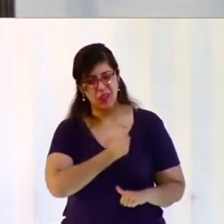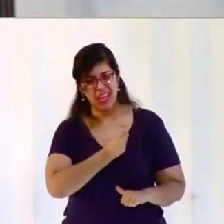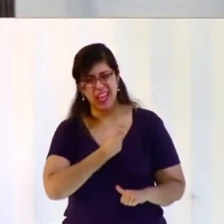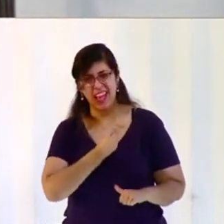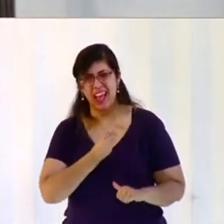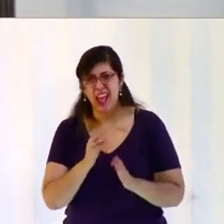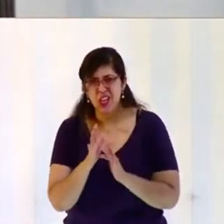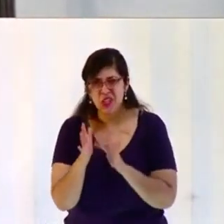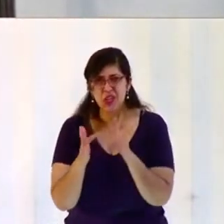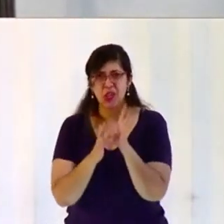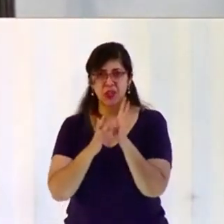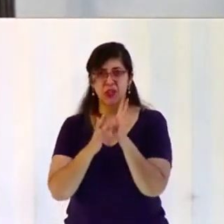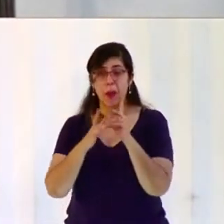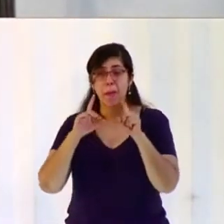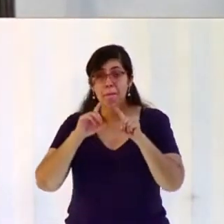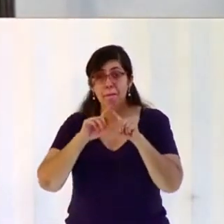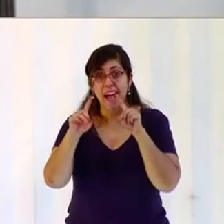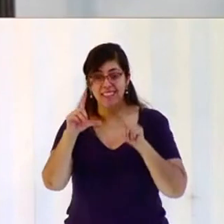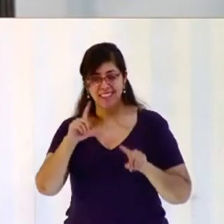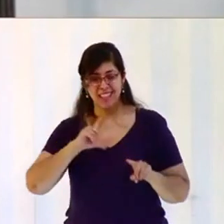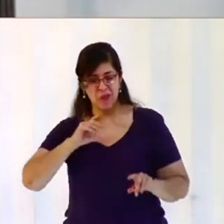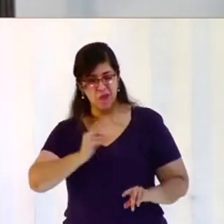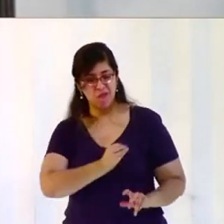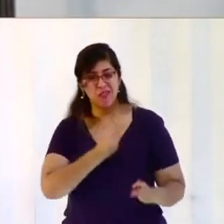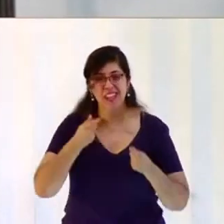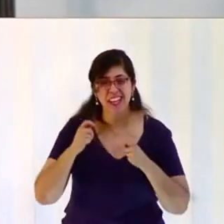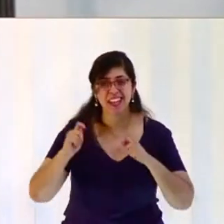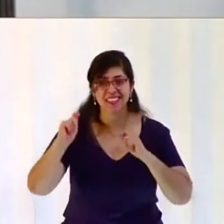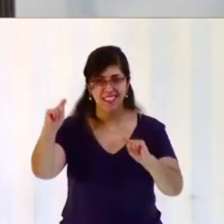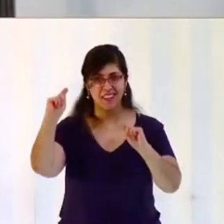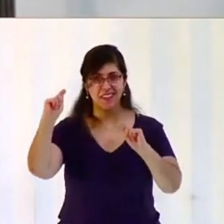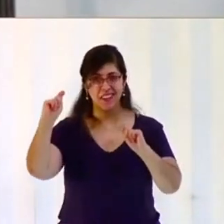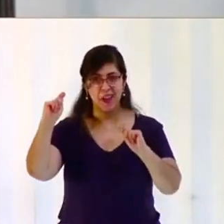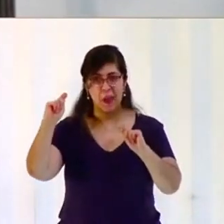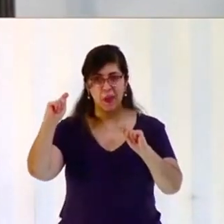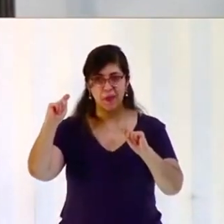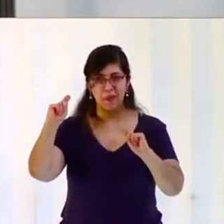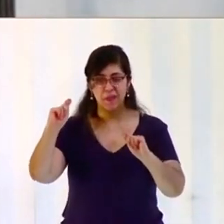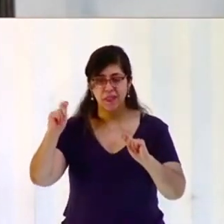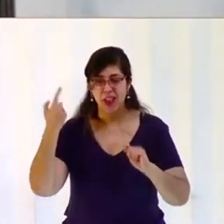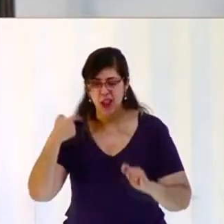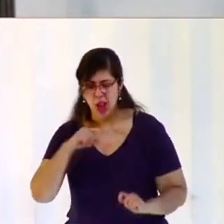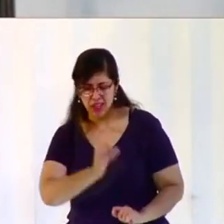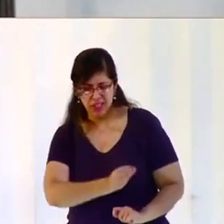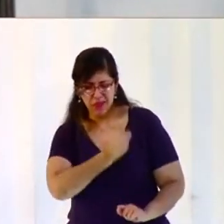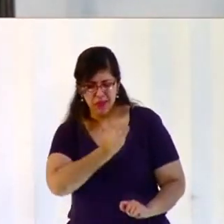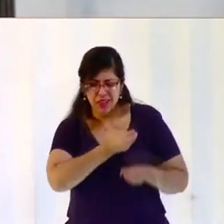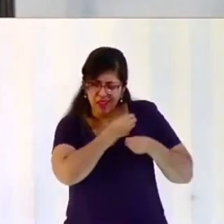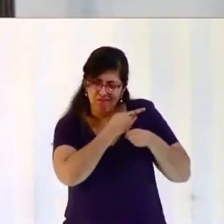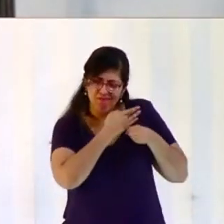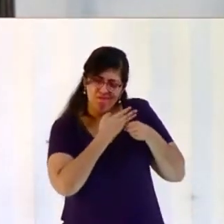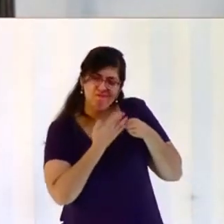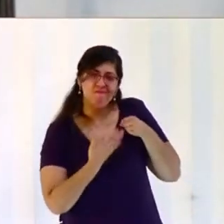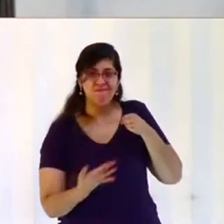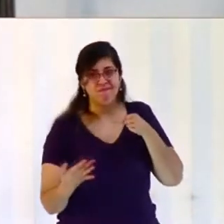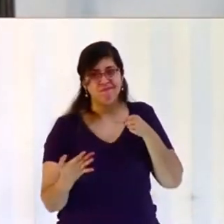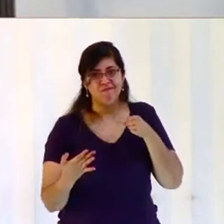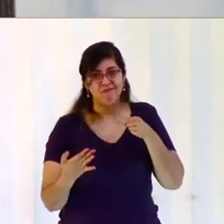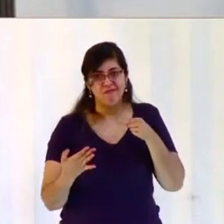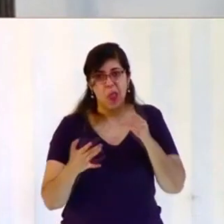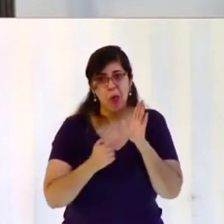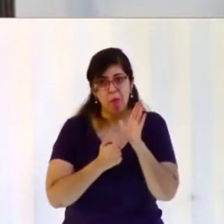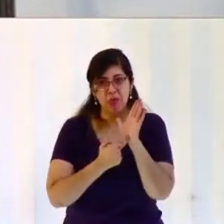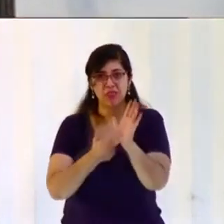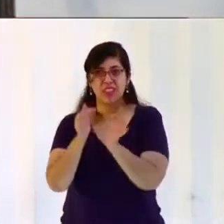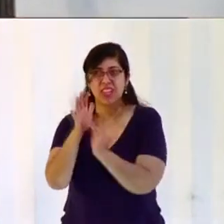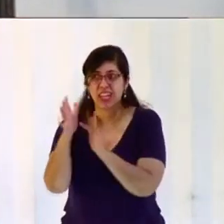quem vive, nós temos a vida daquele que vive. E essa vida precisa jorrar. Aliás, foi isso que o Senhor Jesus disse.